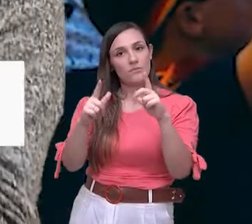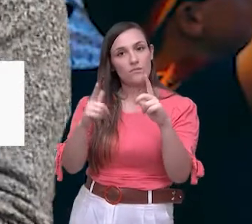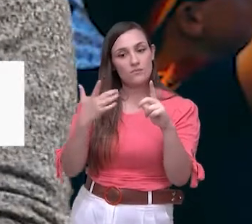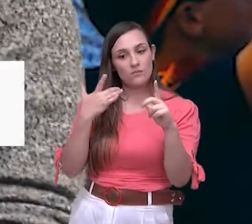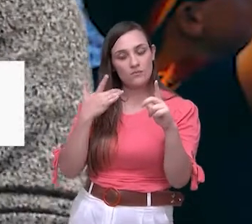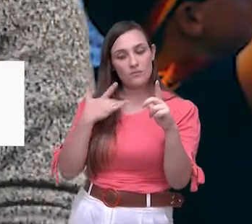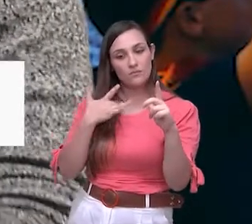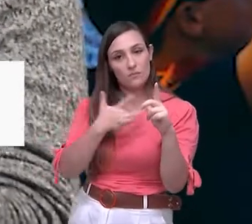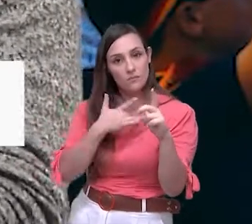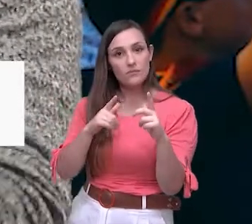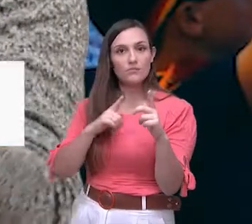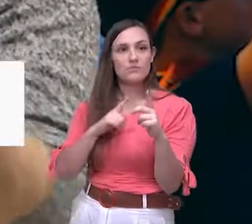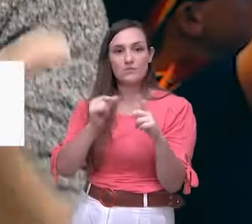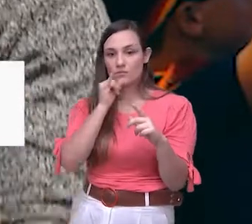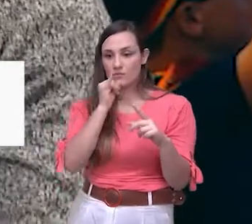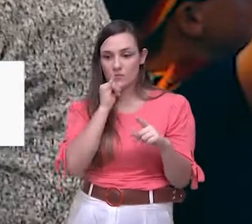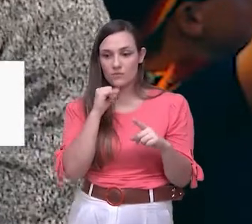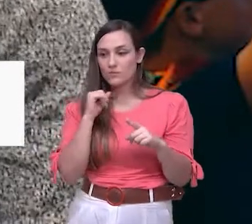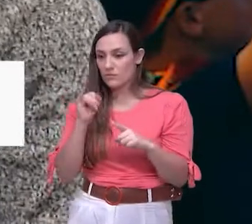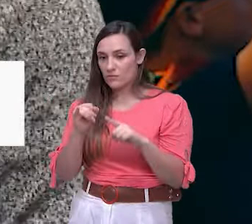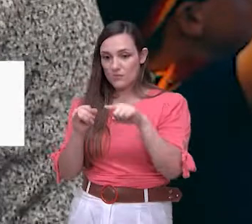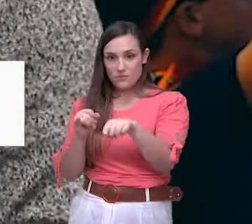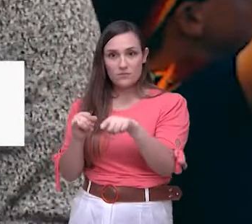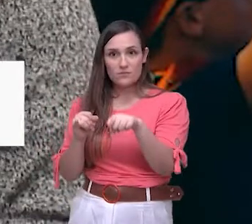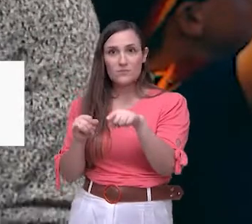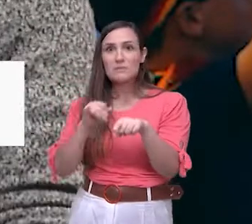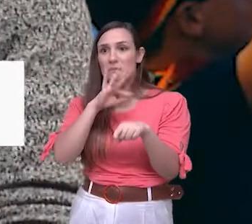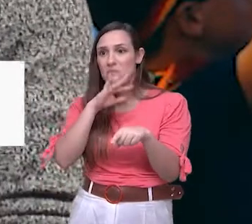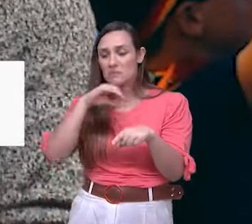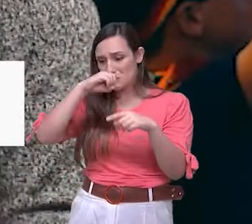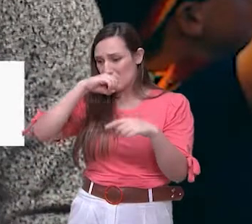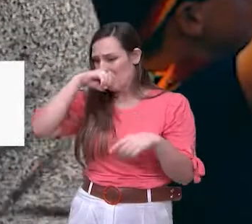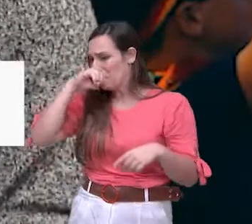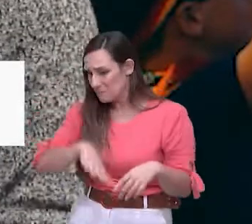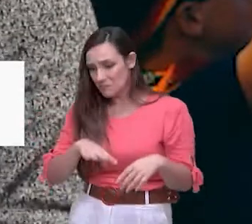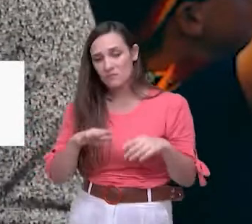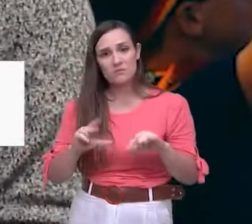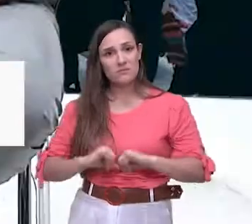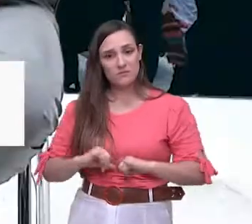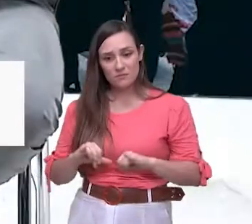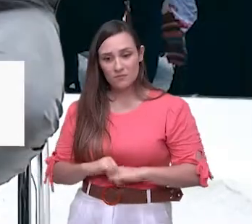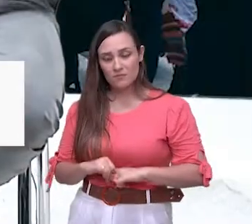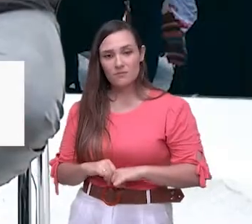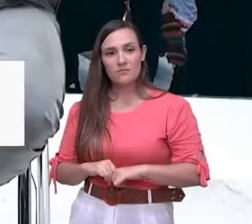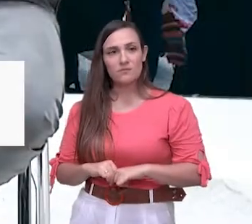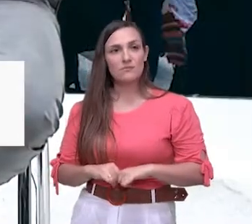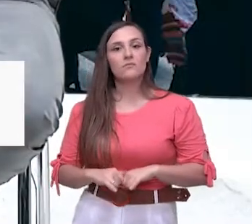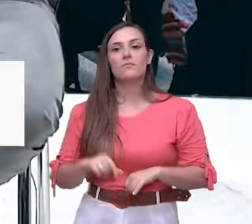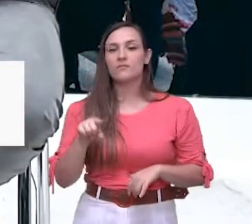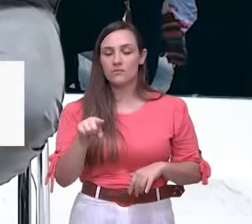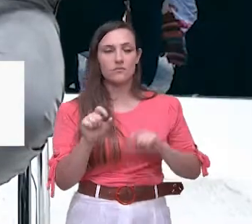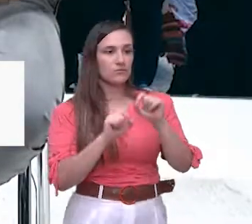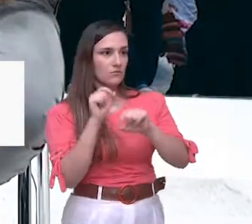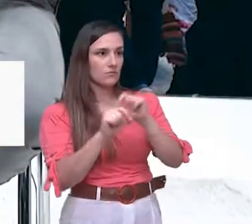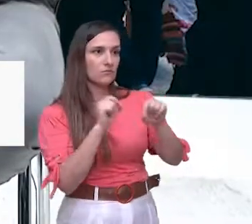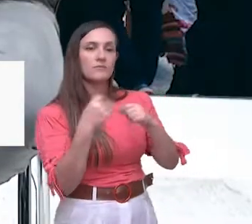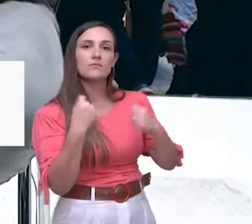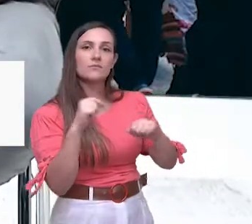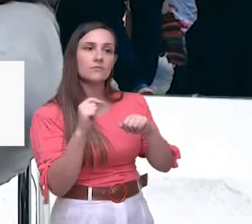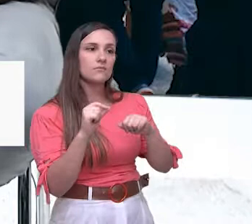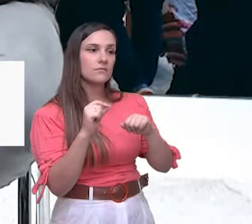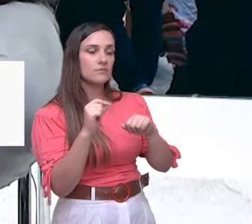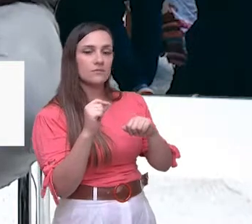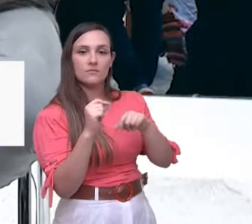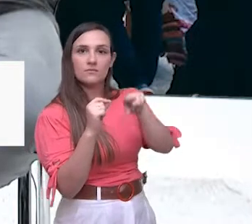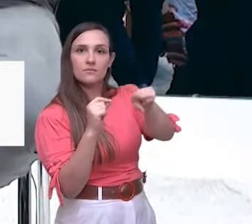que tá lá na saúde vai acionar tinha da Segurança Pública para um caso de transfobia Então a gente vai ter que ter esse